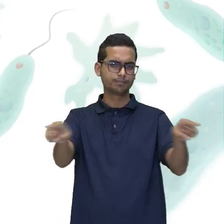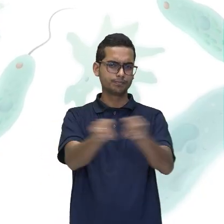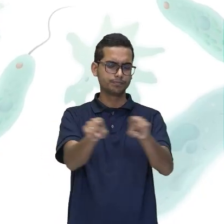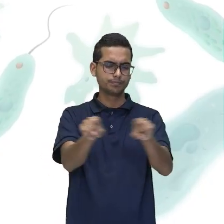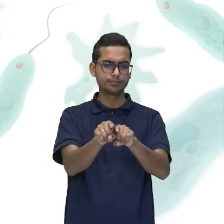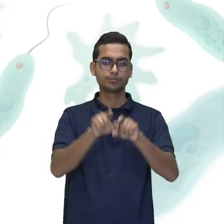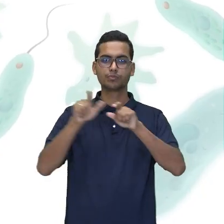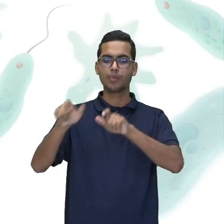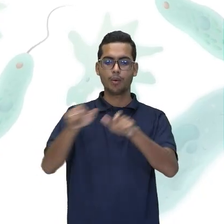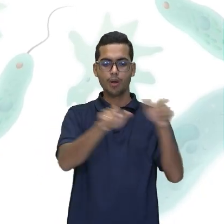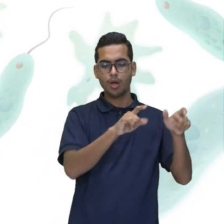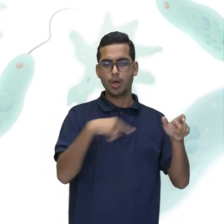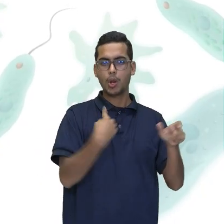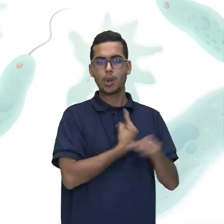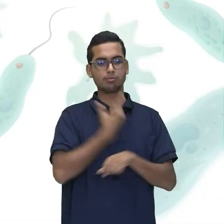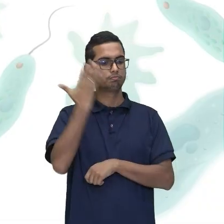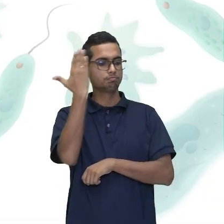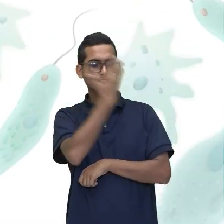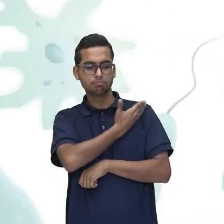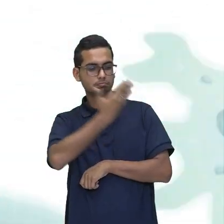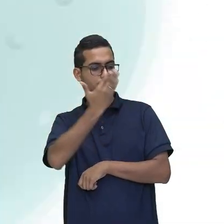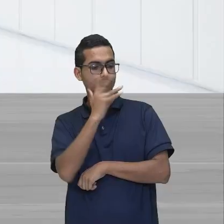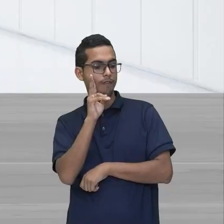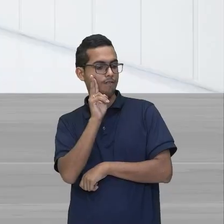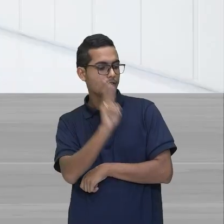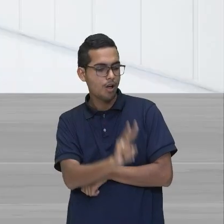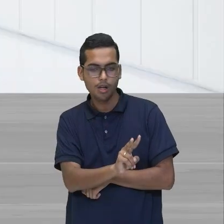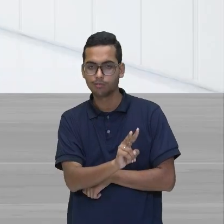nós não vemos a existência deles.